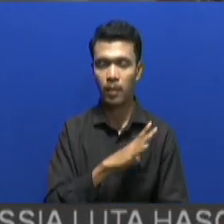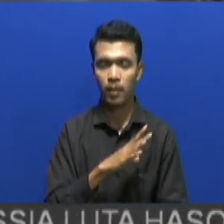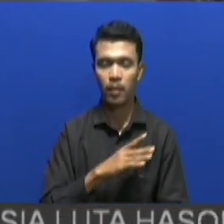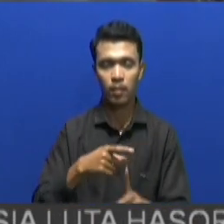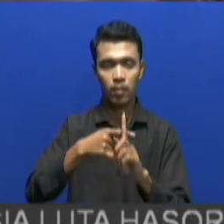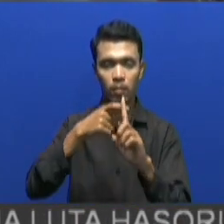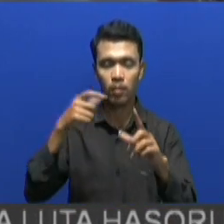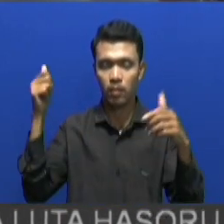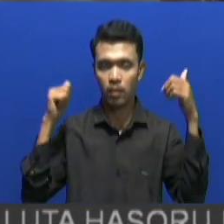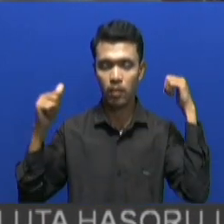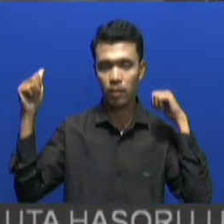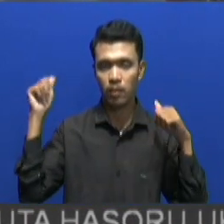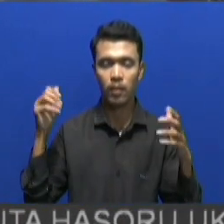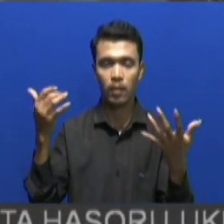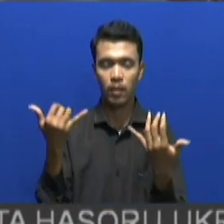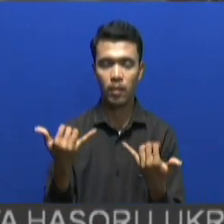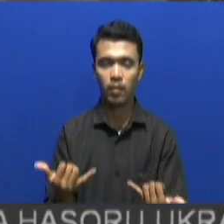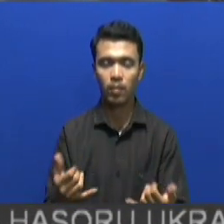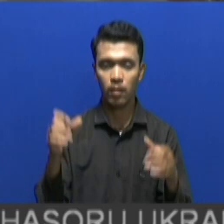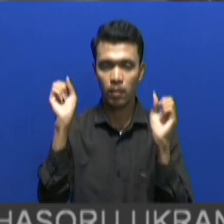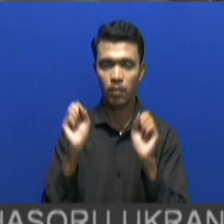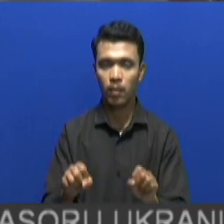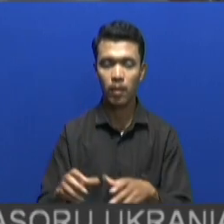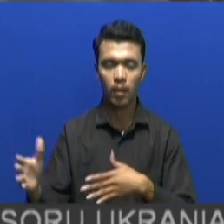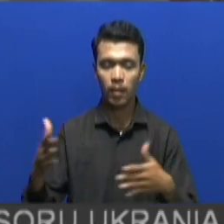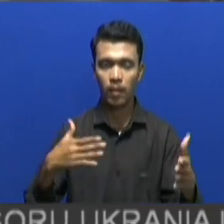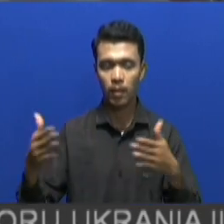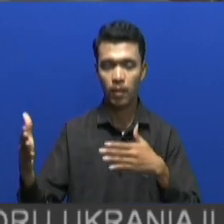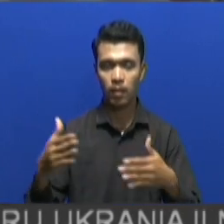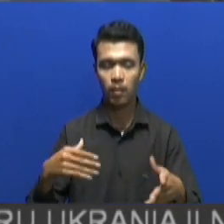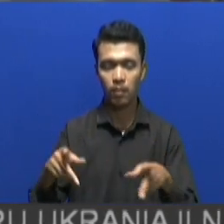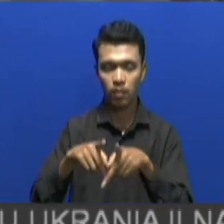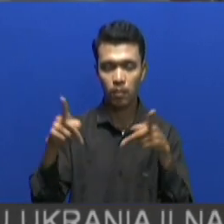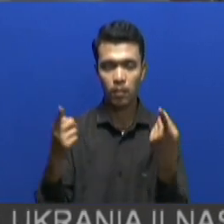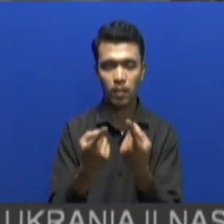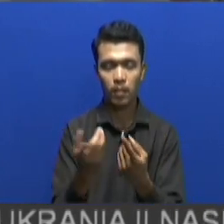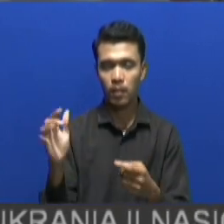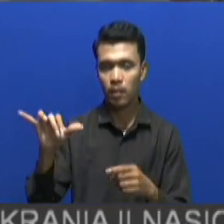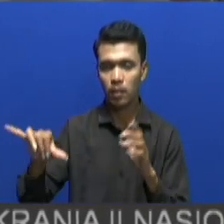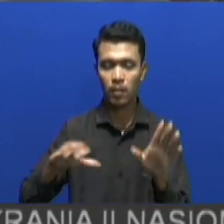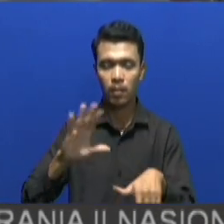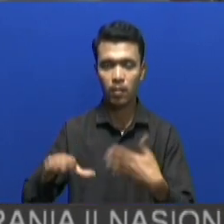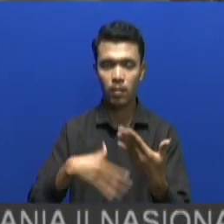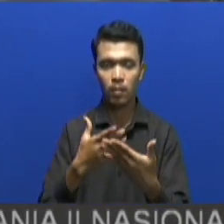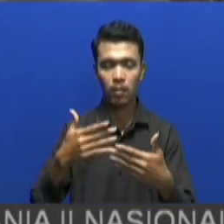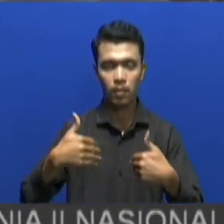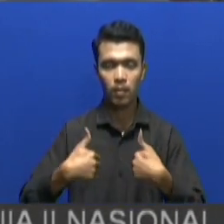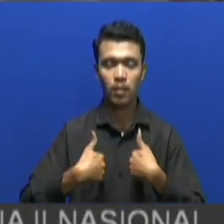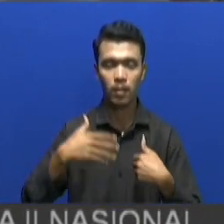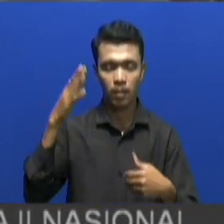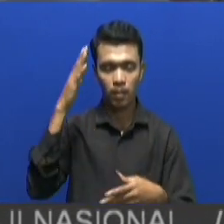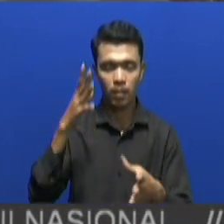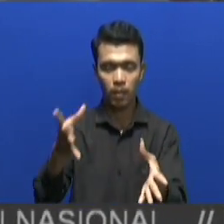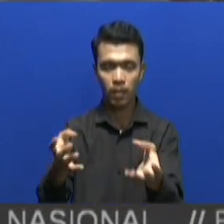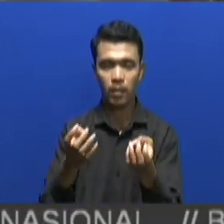evento irané, bele consegue, halibo, investo sira hotun, e interesse que prontidão a